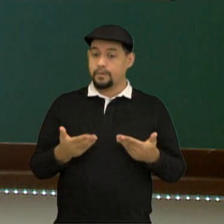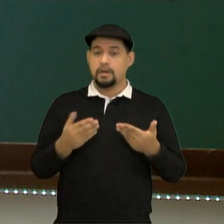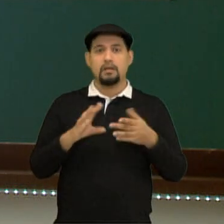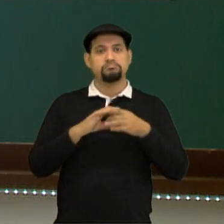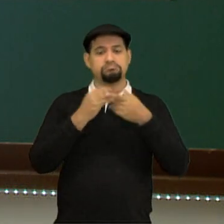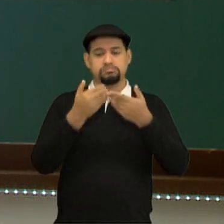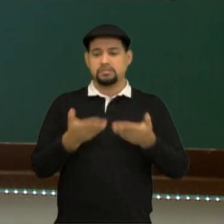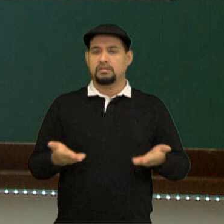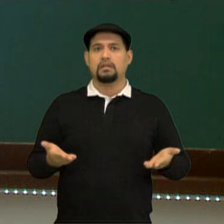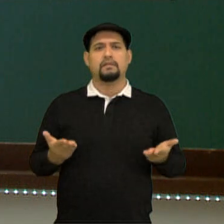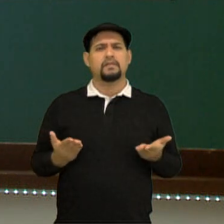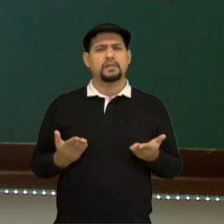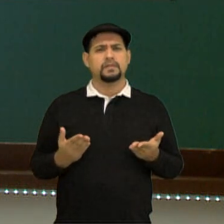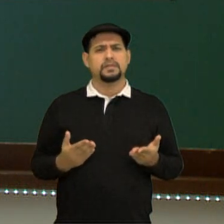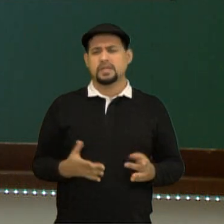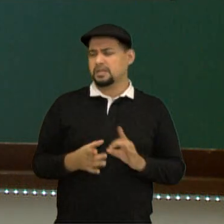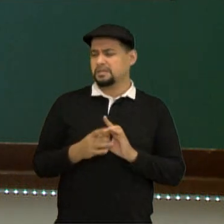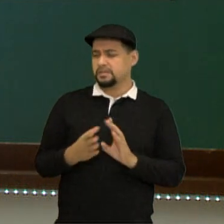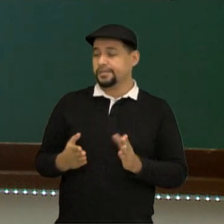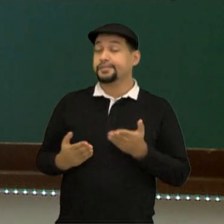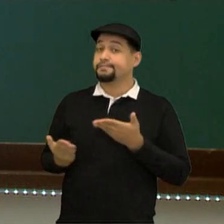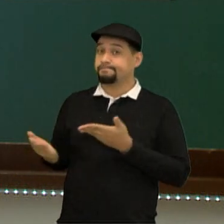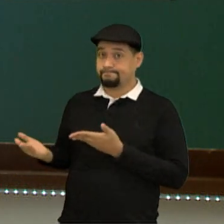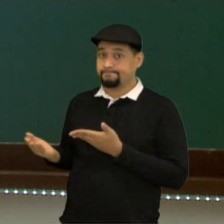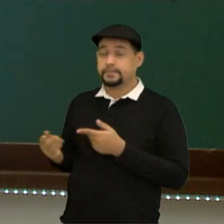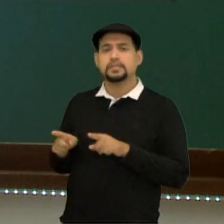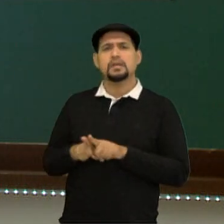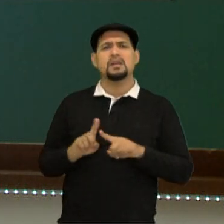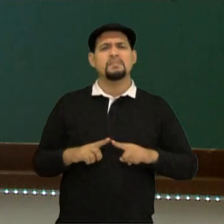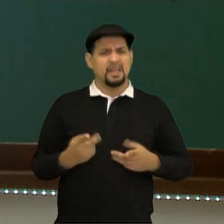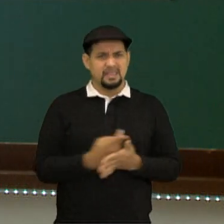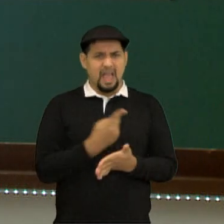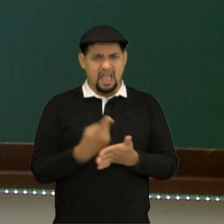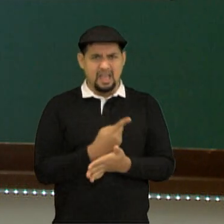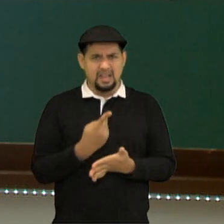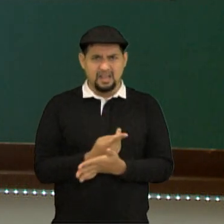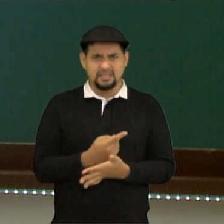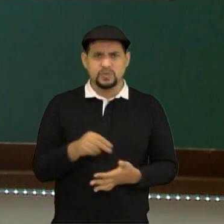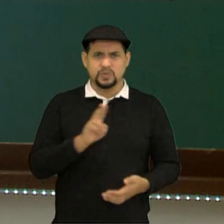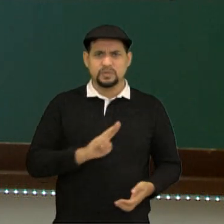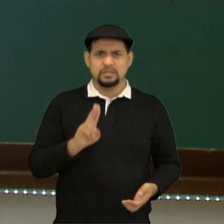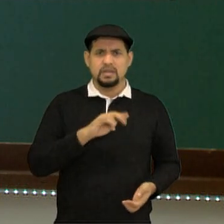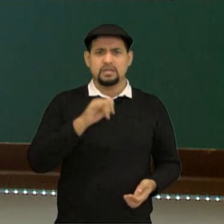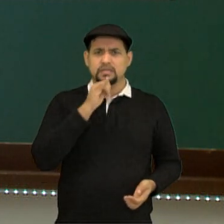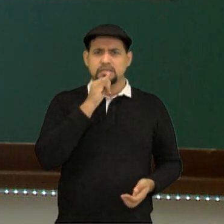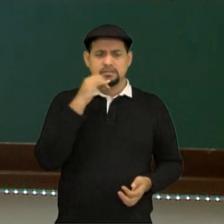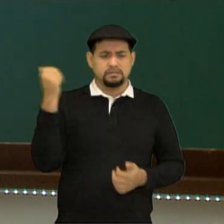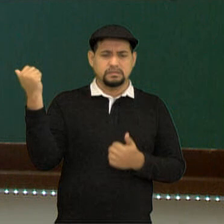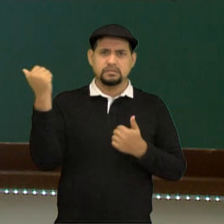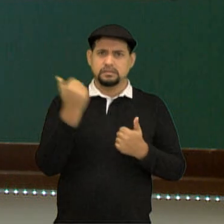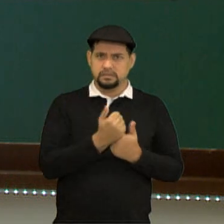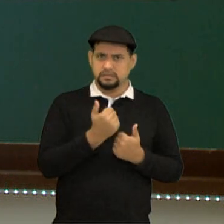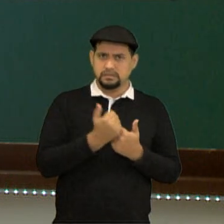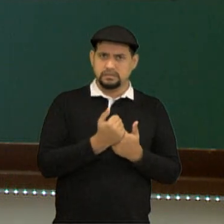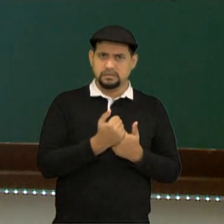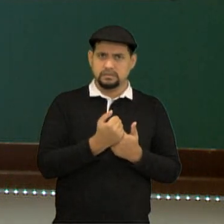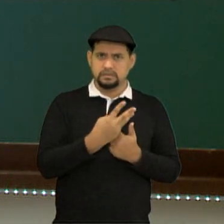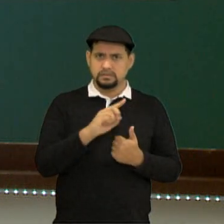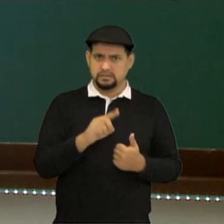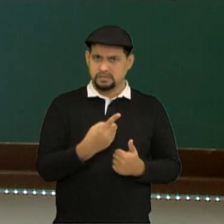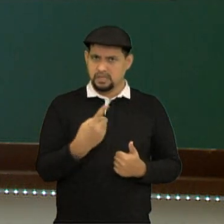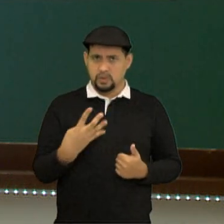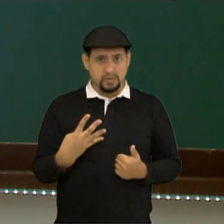a questão, eu posso deixar desta maneira. Ah, mas estaria errado se eu colocasse a substituição de 3,14?